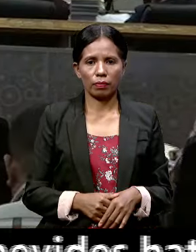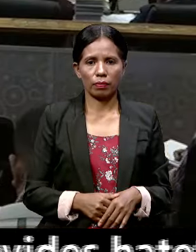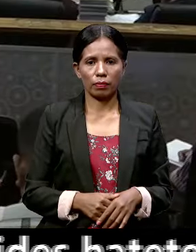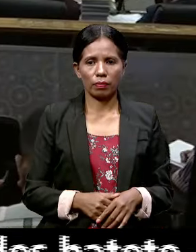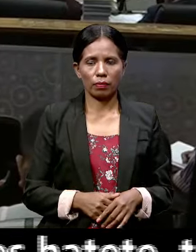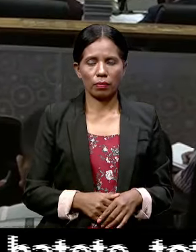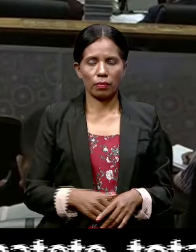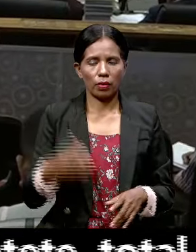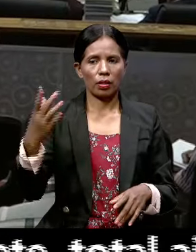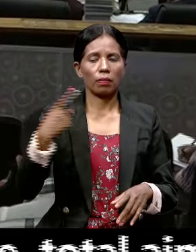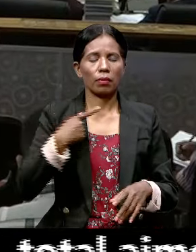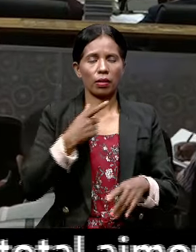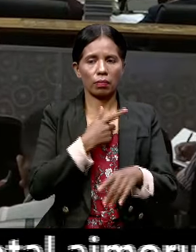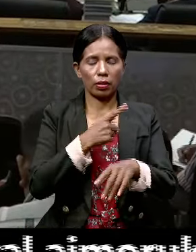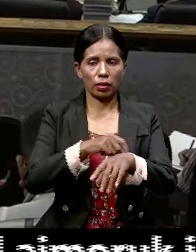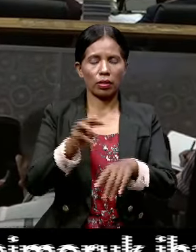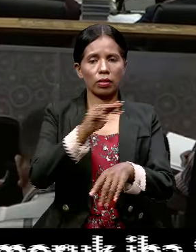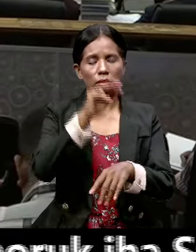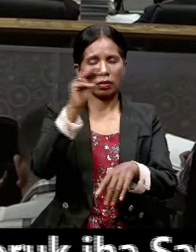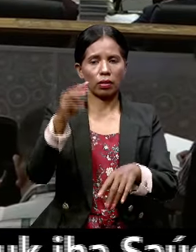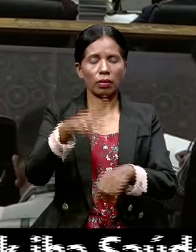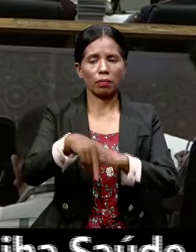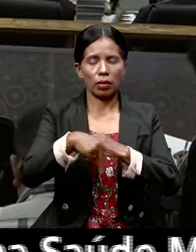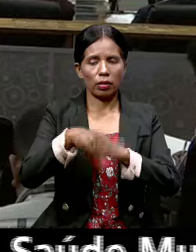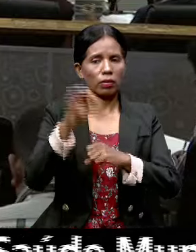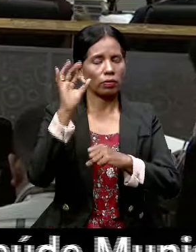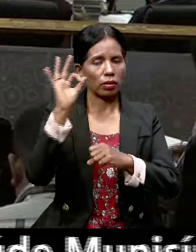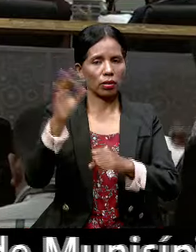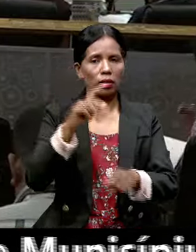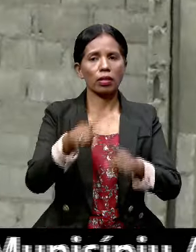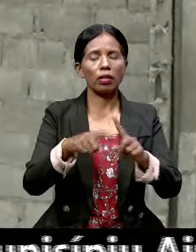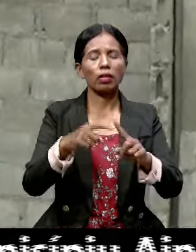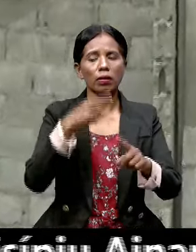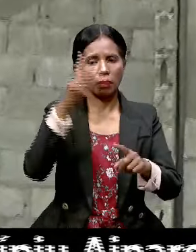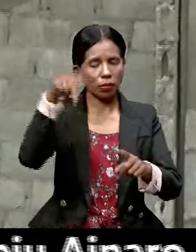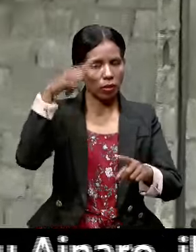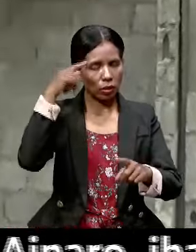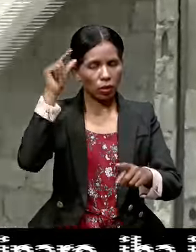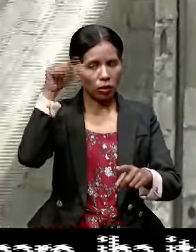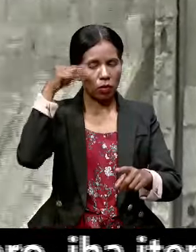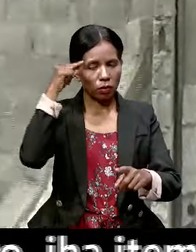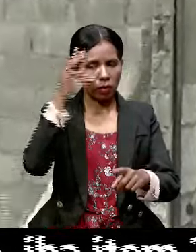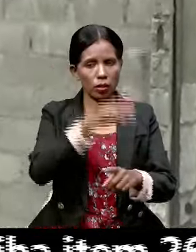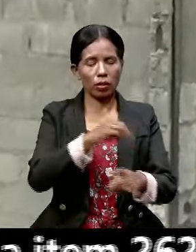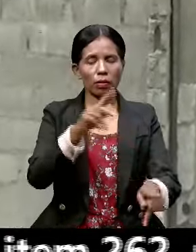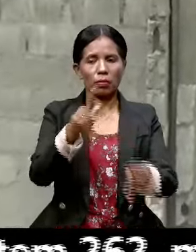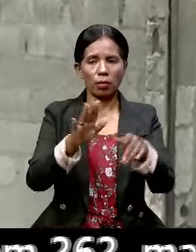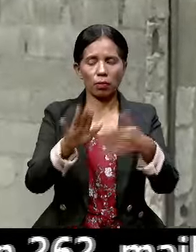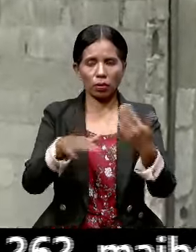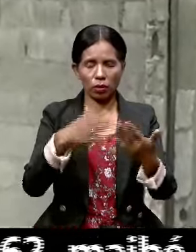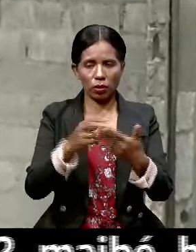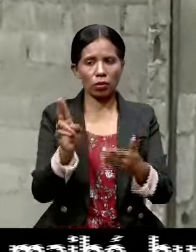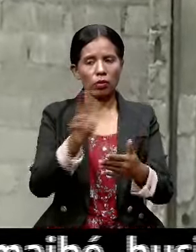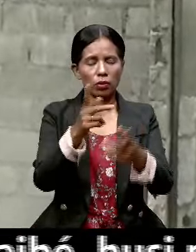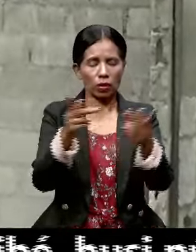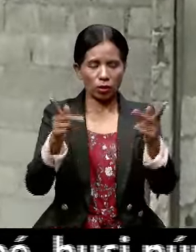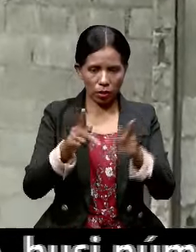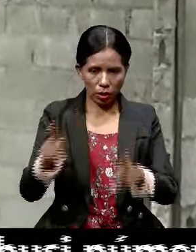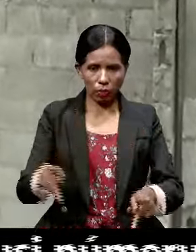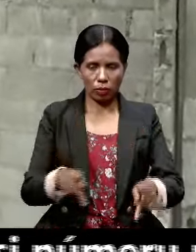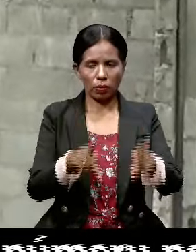E a plenária Parlamento Nacional Segunda, né, Bancada Fretilin lamenta a política governo o dihalo despesa da comunidade sira nebe ocupa espaço